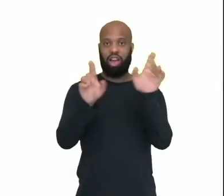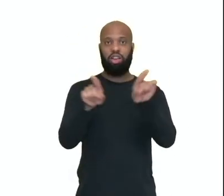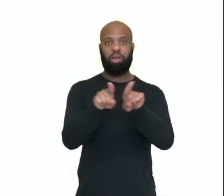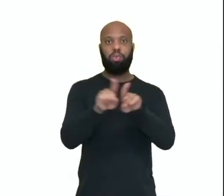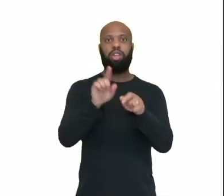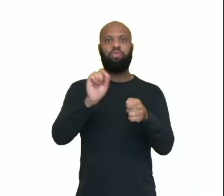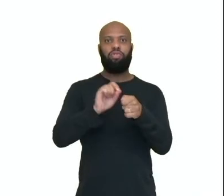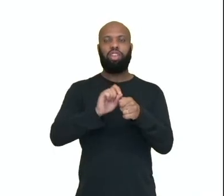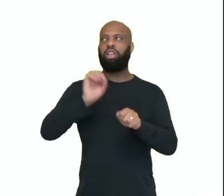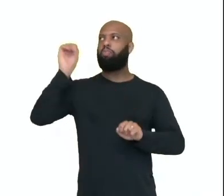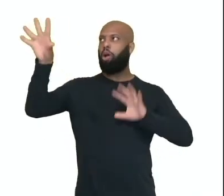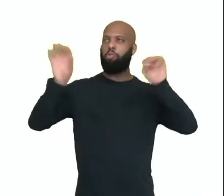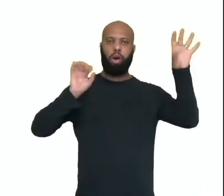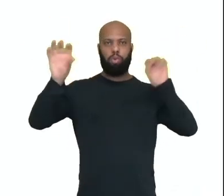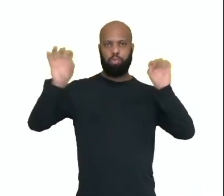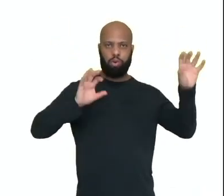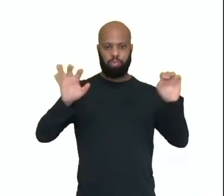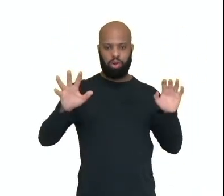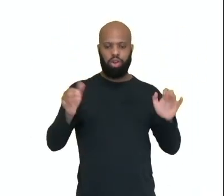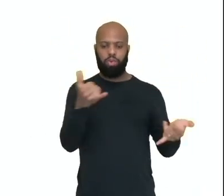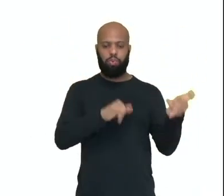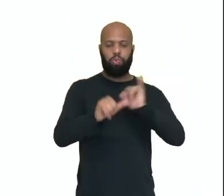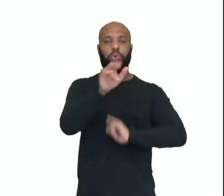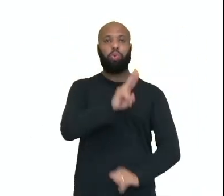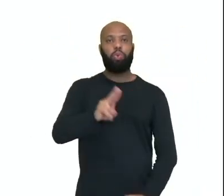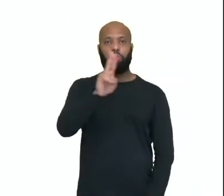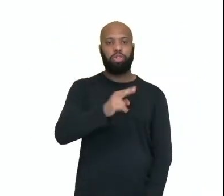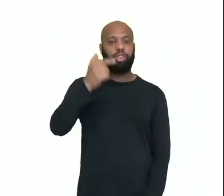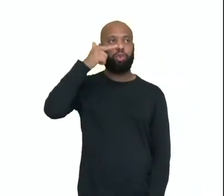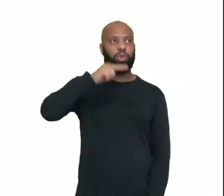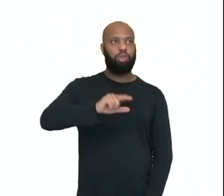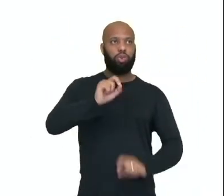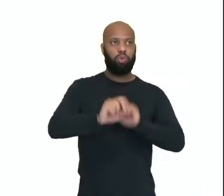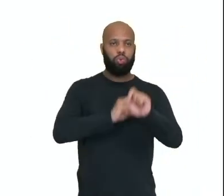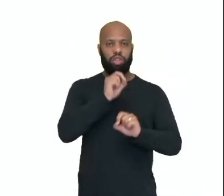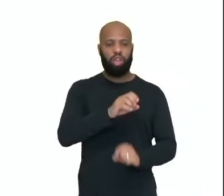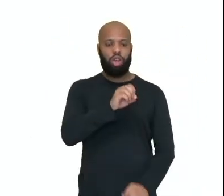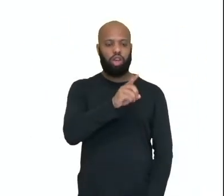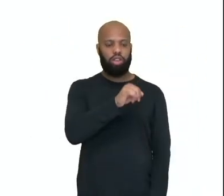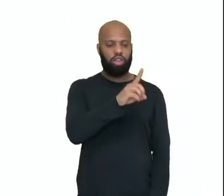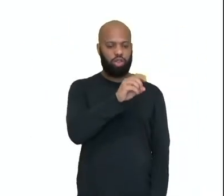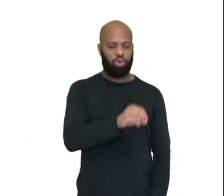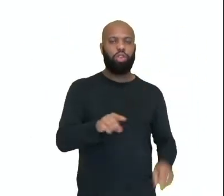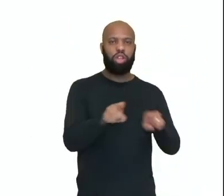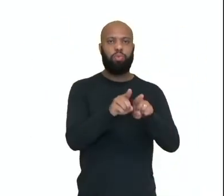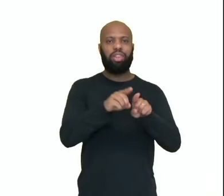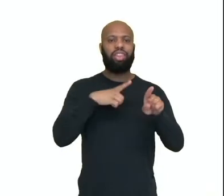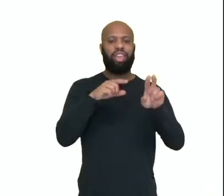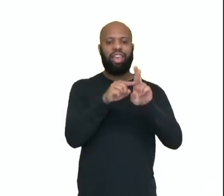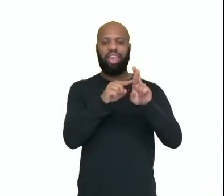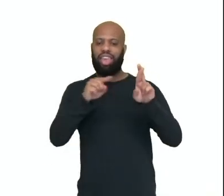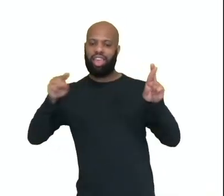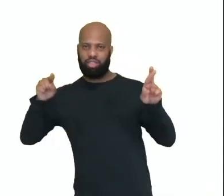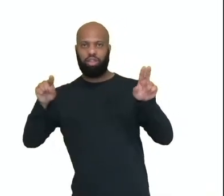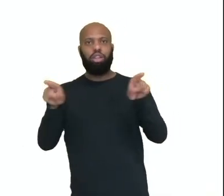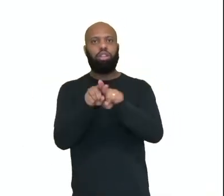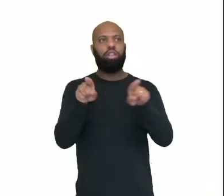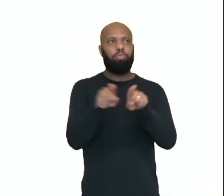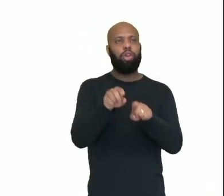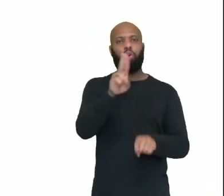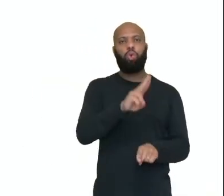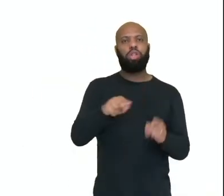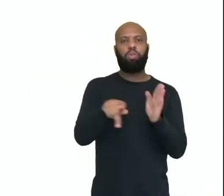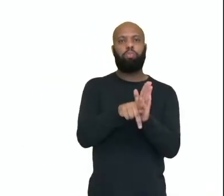foguete. Na indústria química são utilizados na obtenção de epóxidos e reações de oxidação e no branqueamento do